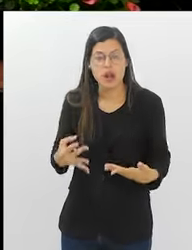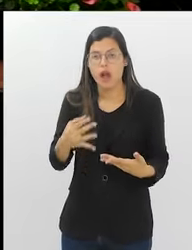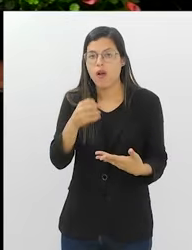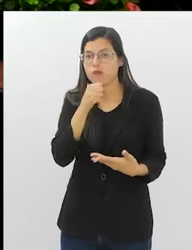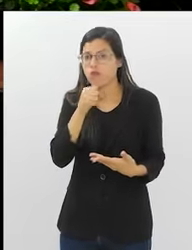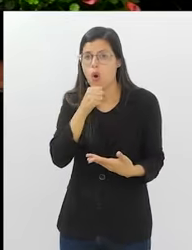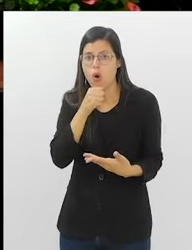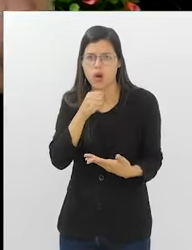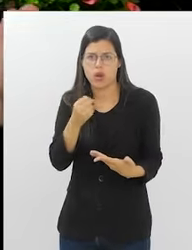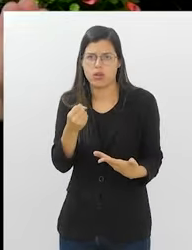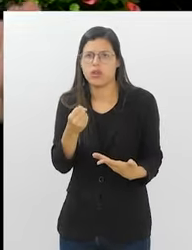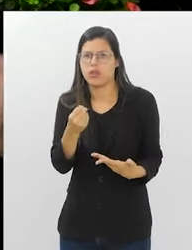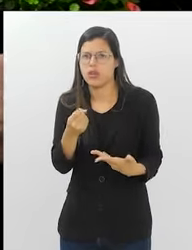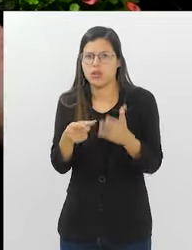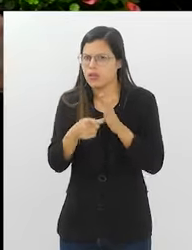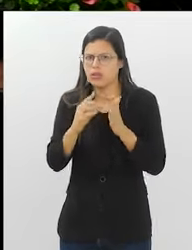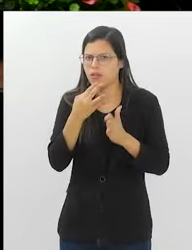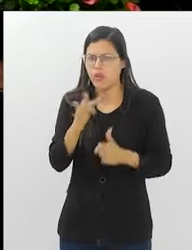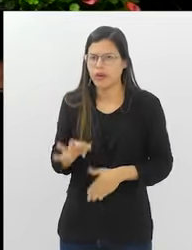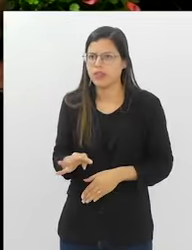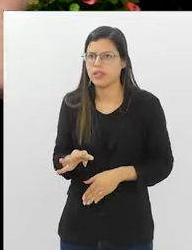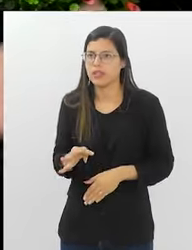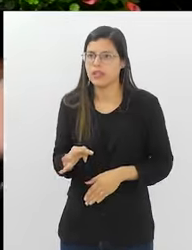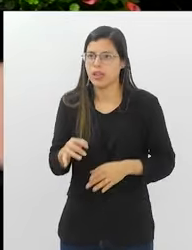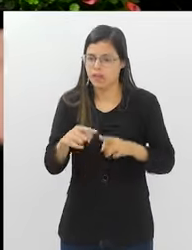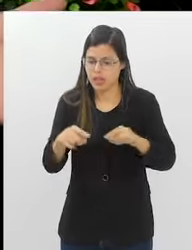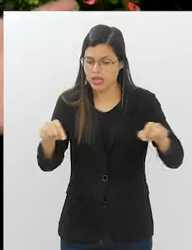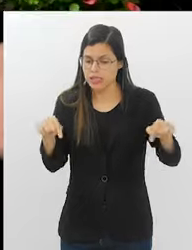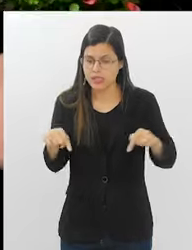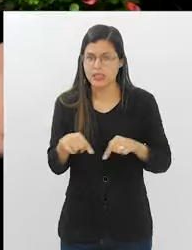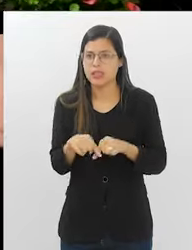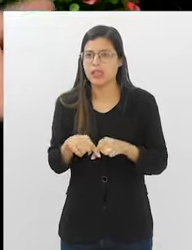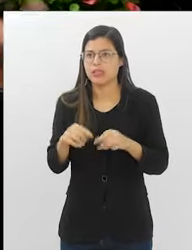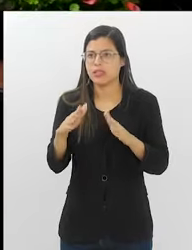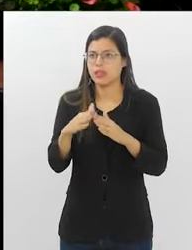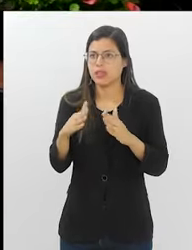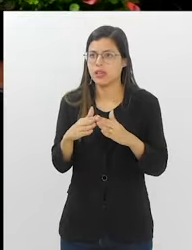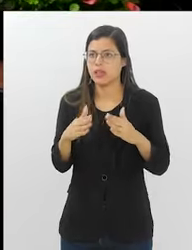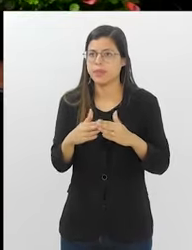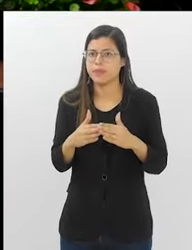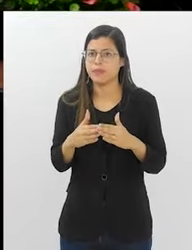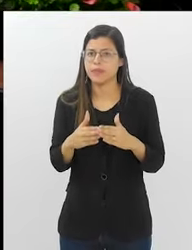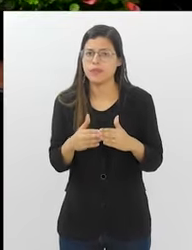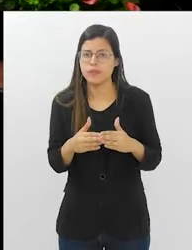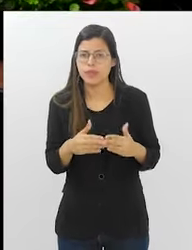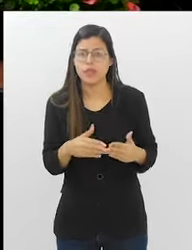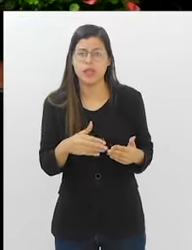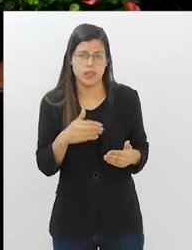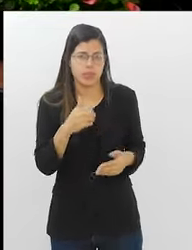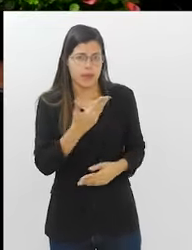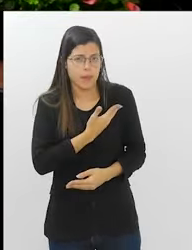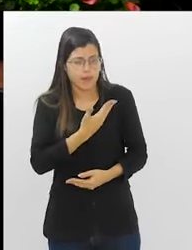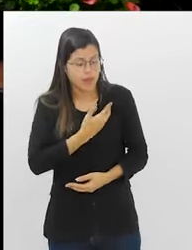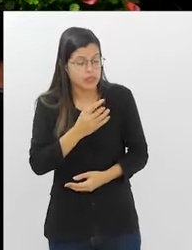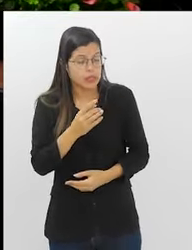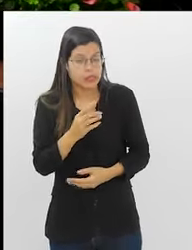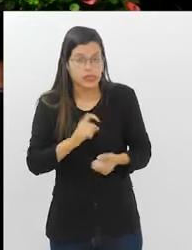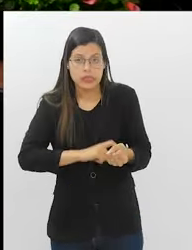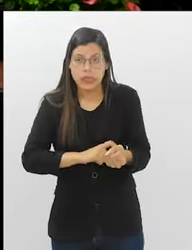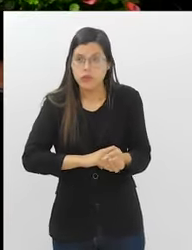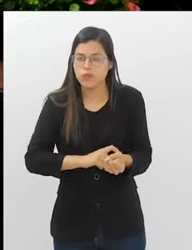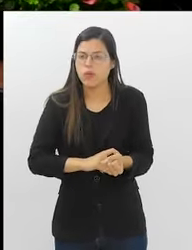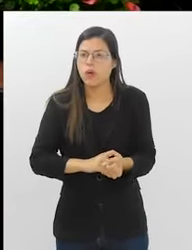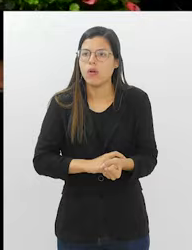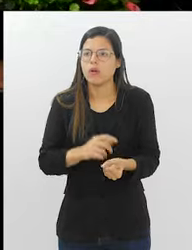e disse o nome da avó, isso na sala de estar da casa, e ela ficou muito nervosa. Eu expliquei para ela